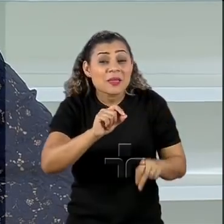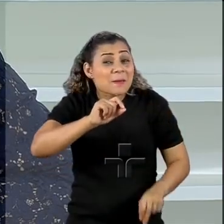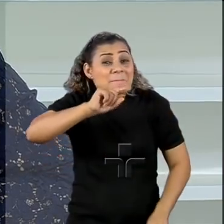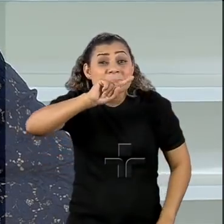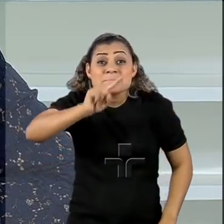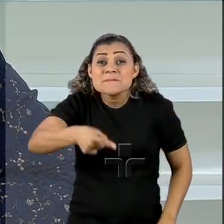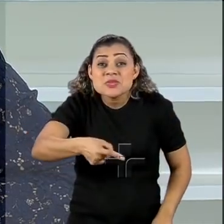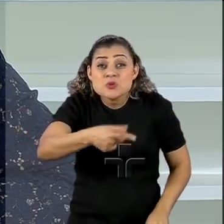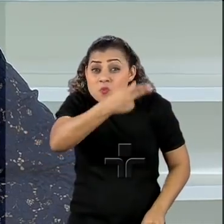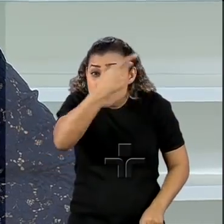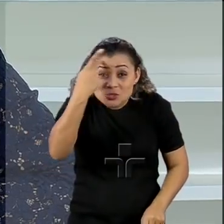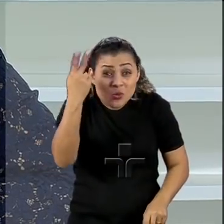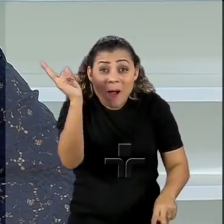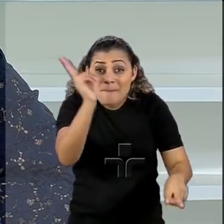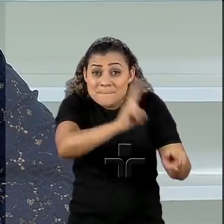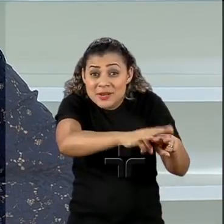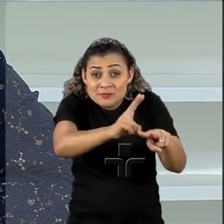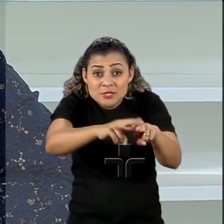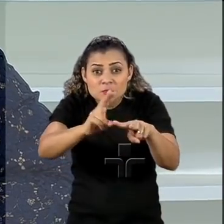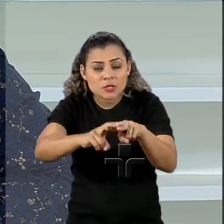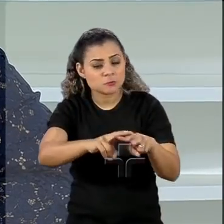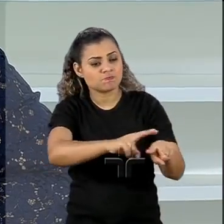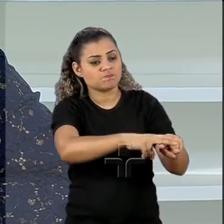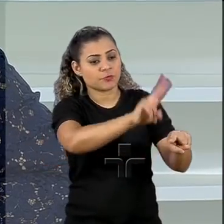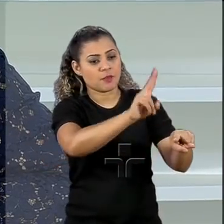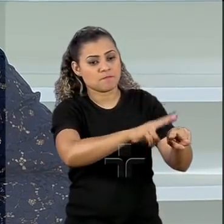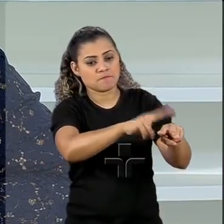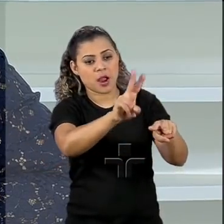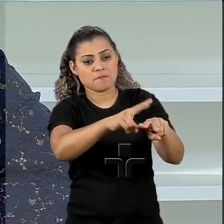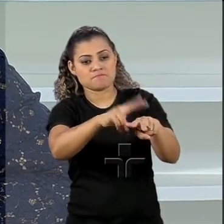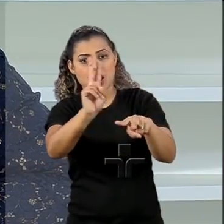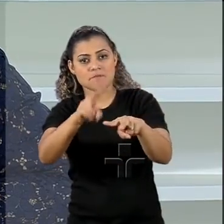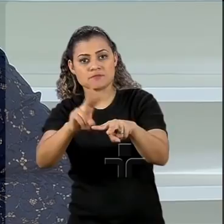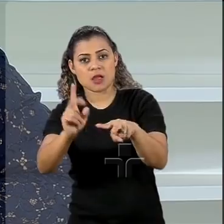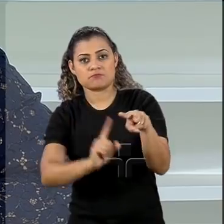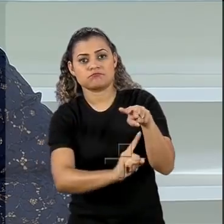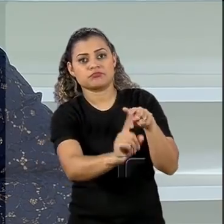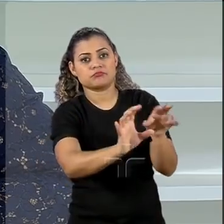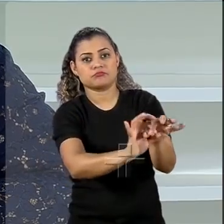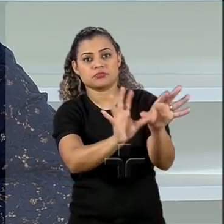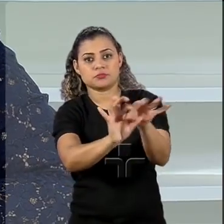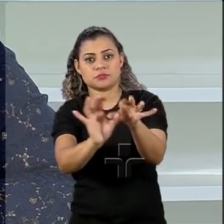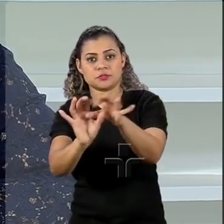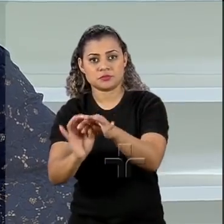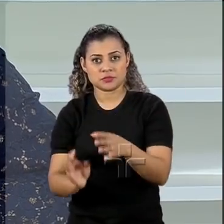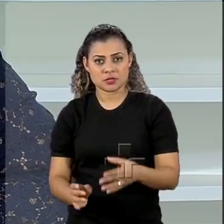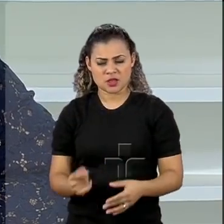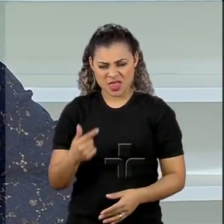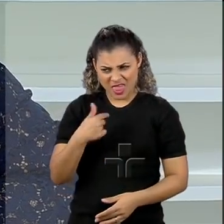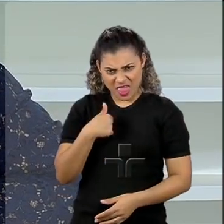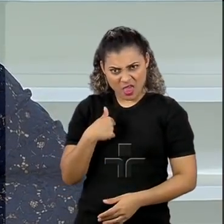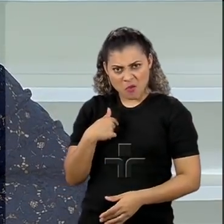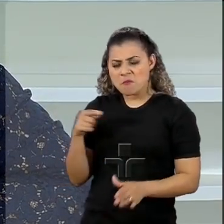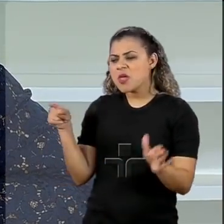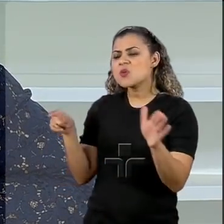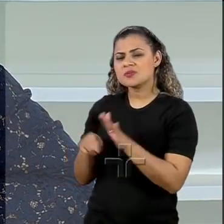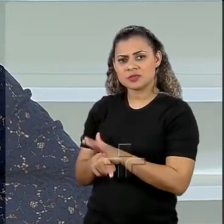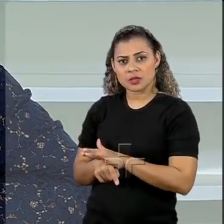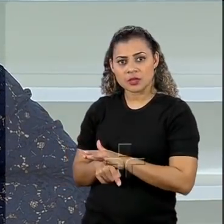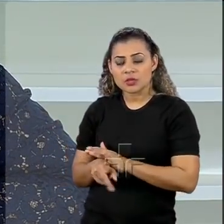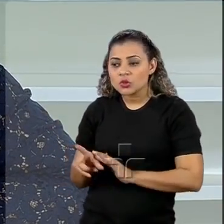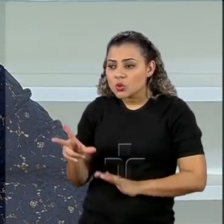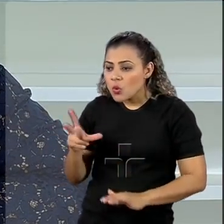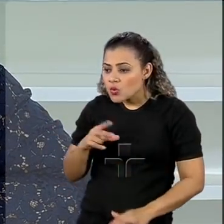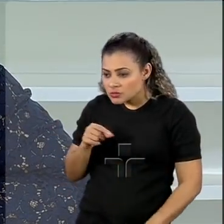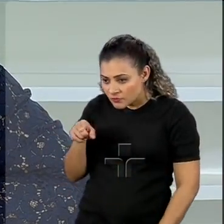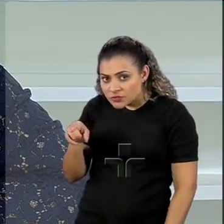milhares de presos dentro do presídio. E eu perguntava ao pessoal, vocês já